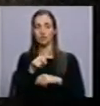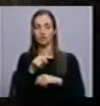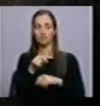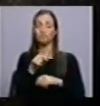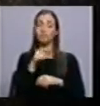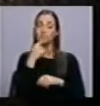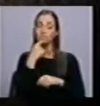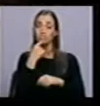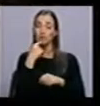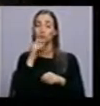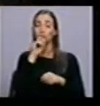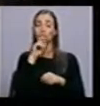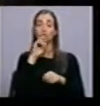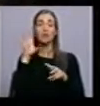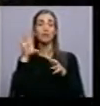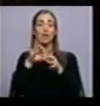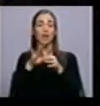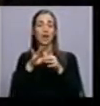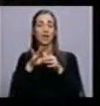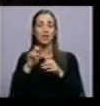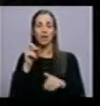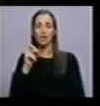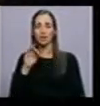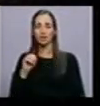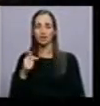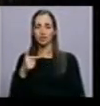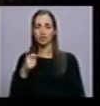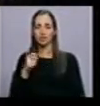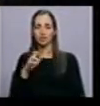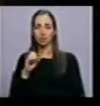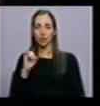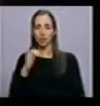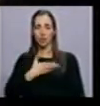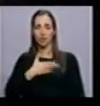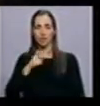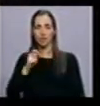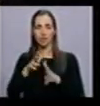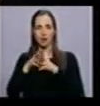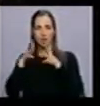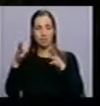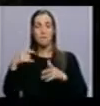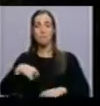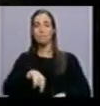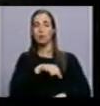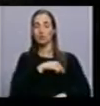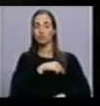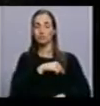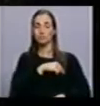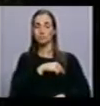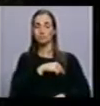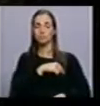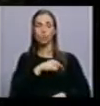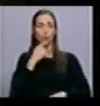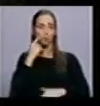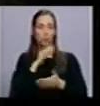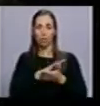calhar, tem origem num asteroide, ainda por cima num grande asteroide, que é, para nós, ainda totalmente